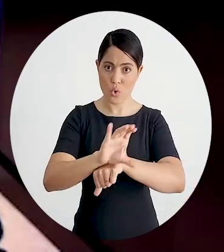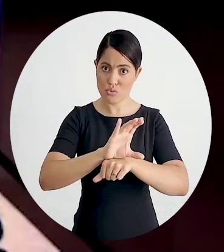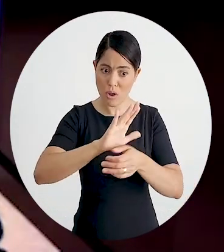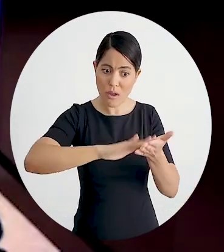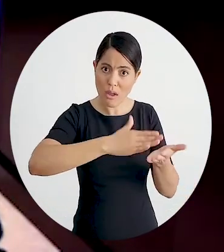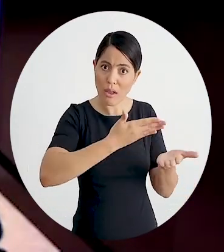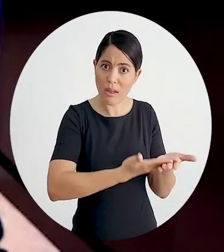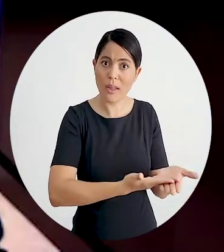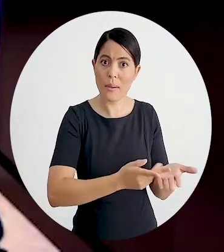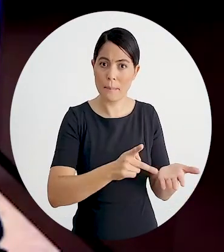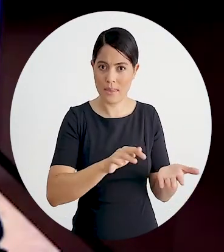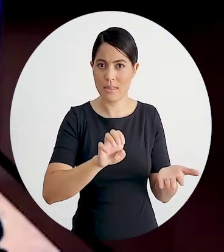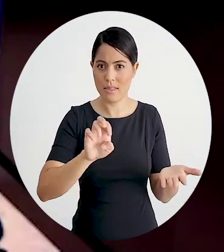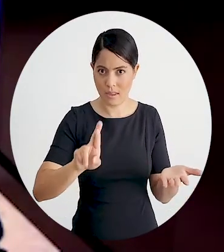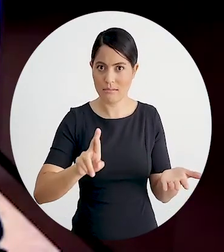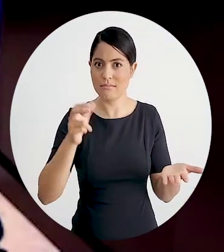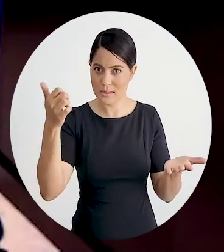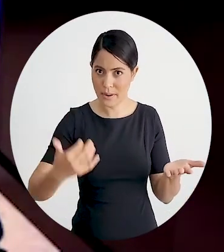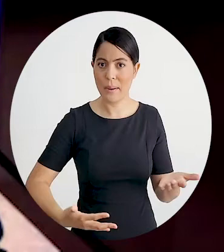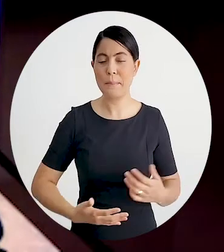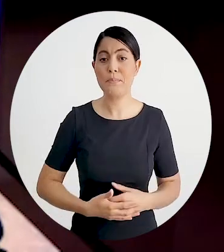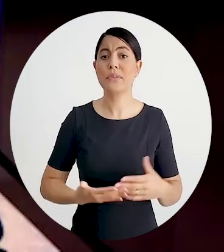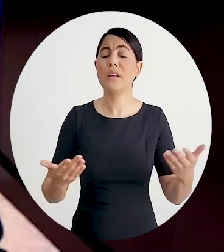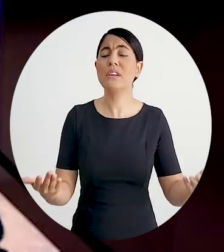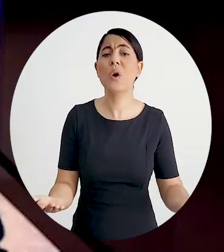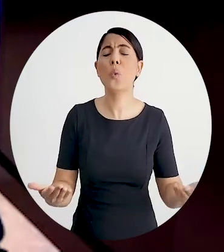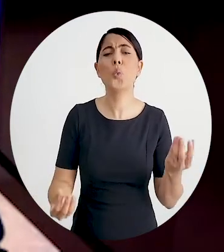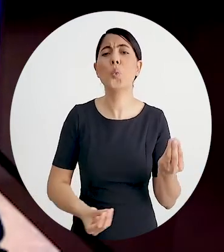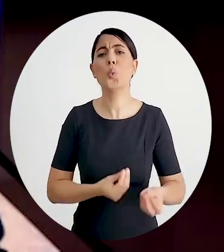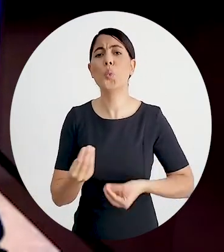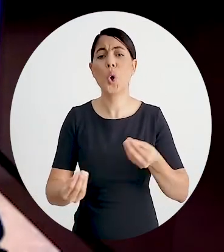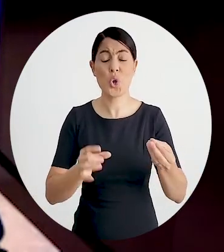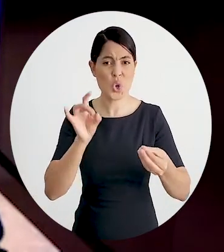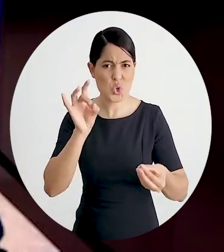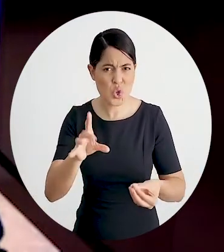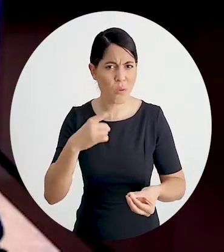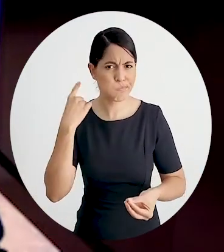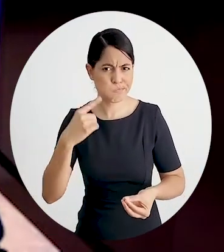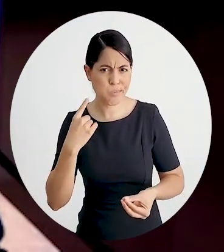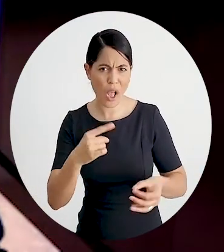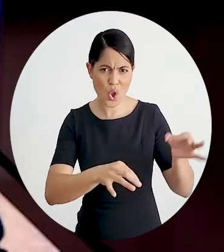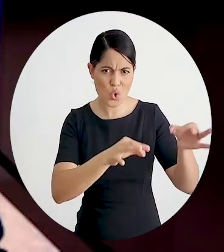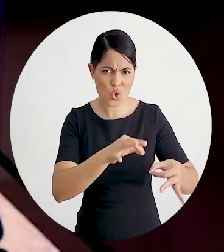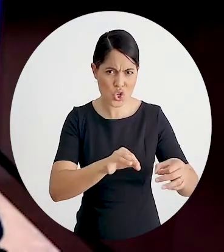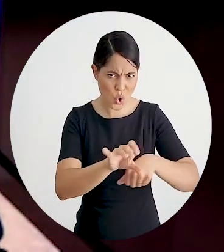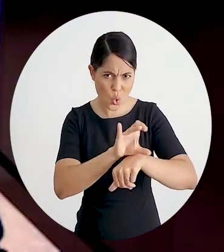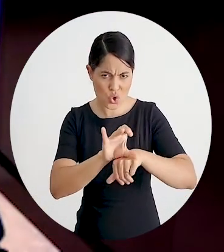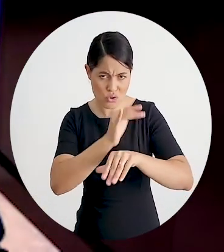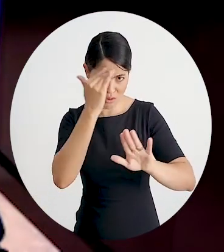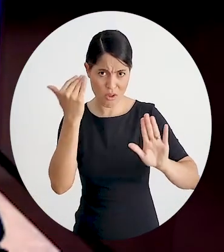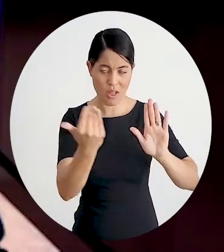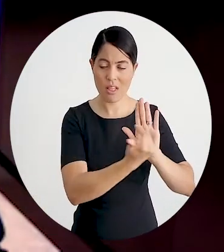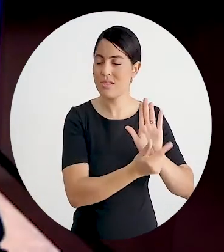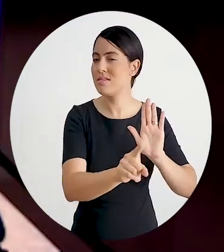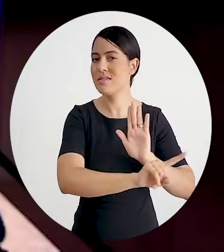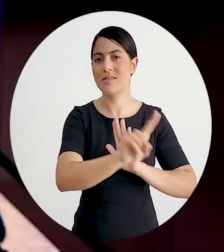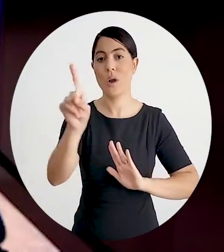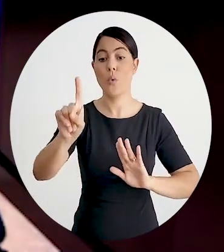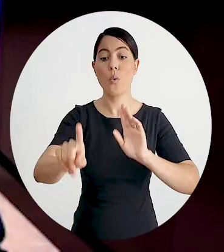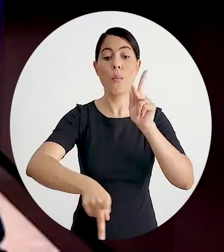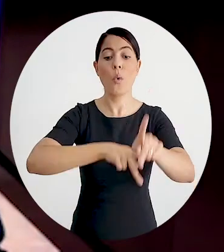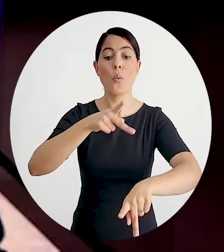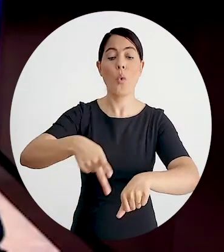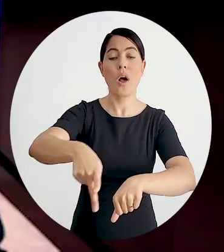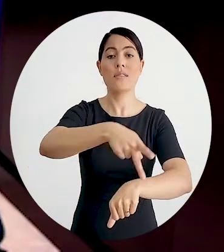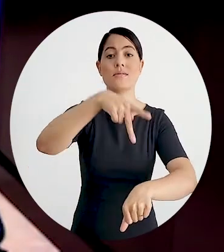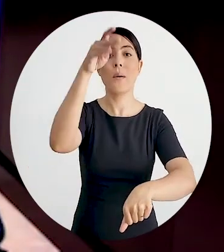da Constituição. A Constituição ela é muito importante para ser somente dos advogados, dos juízes. A Constituição ela é de todos